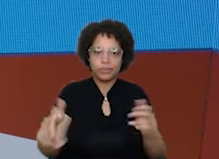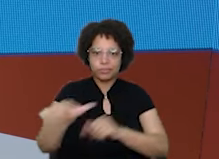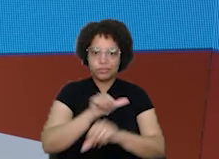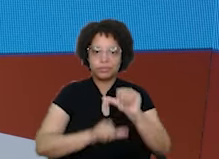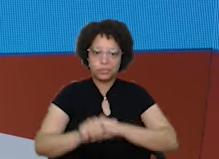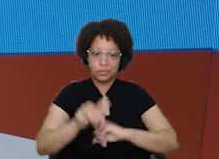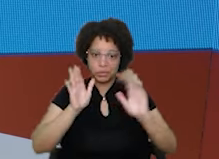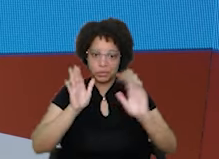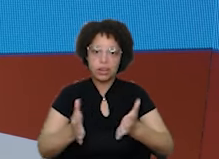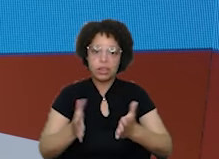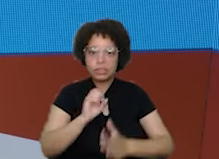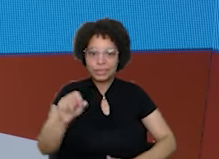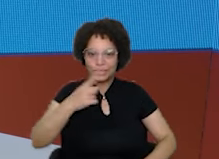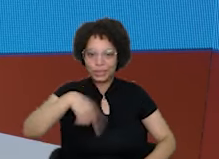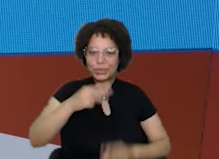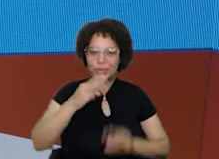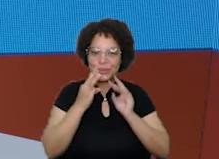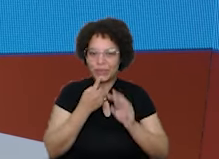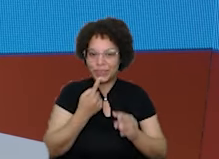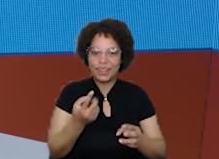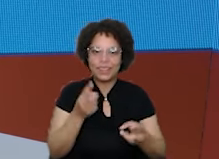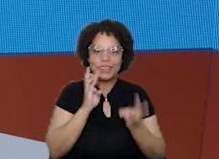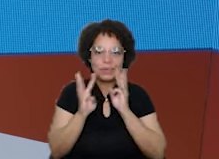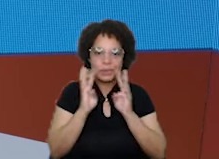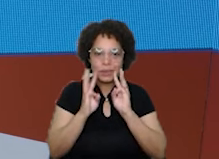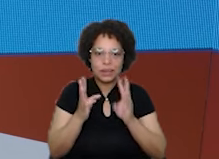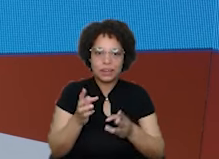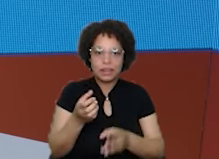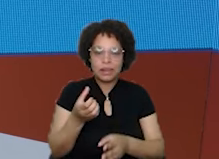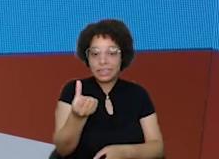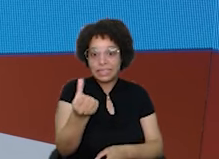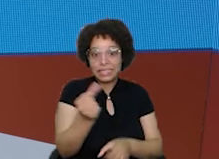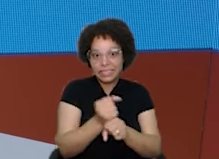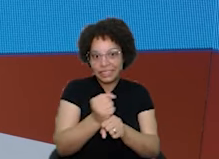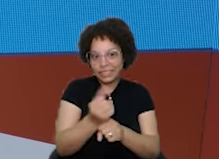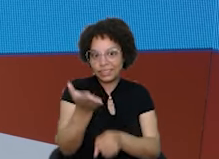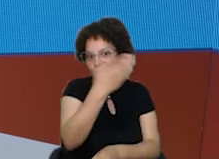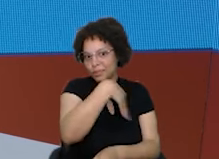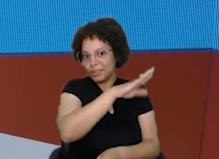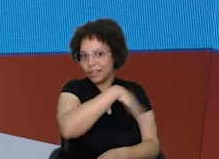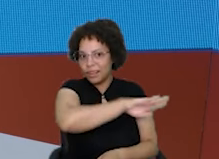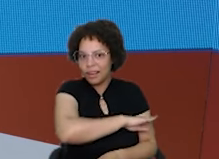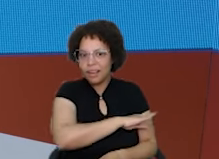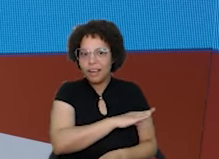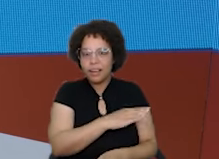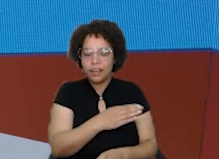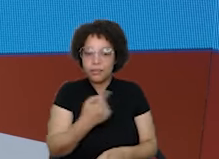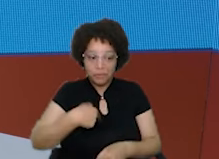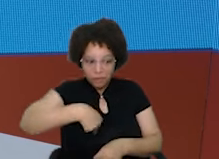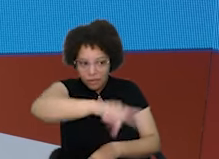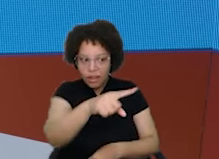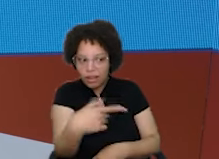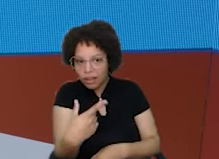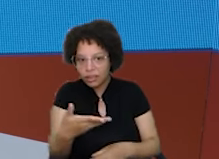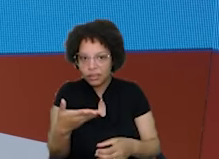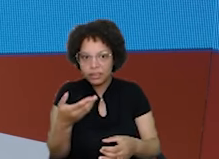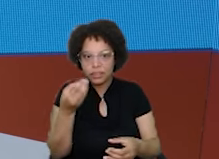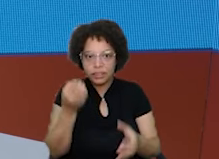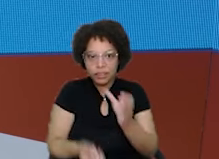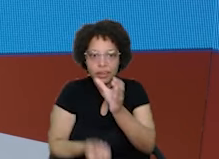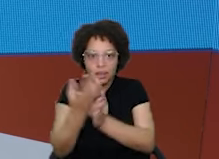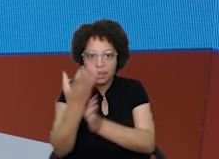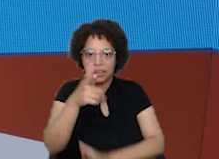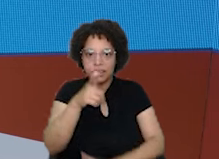se se nós fôssemos falar de marketing digital há se 7 anos atrás fal assim olha vai lá e constrói sua presença no Google que você